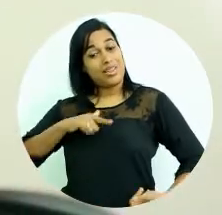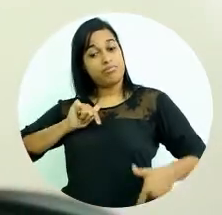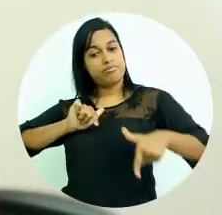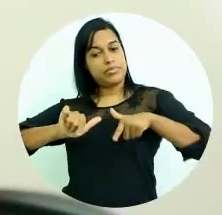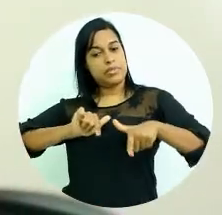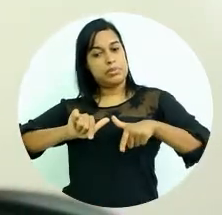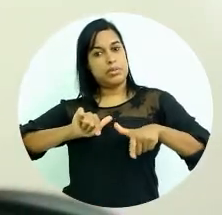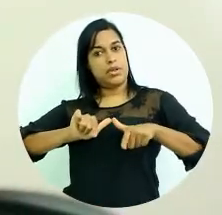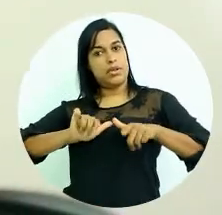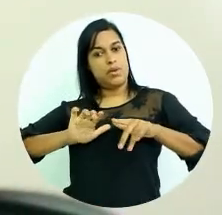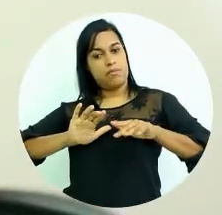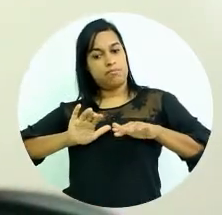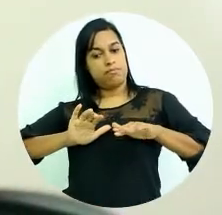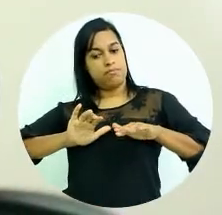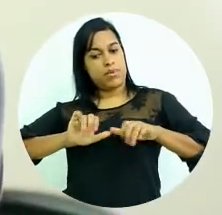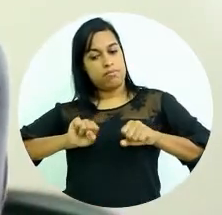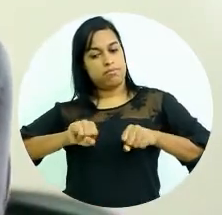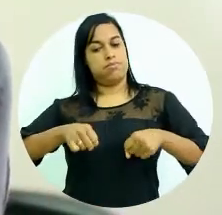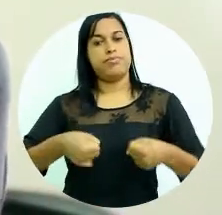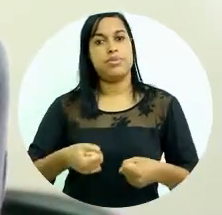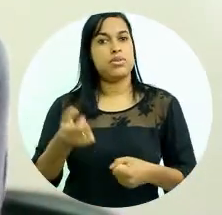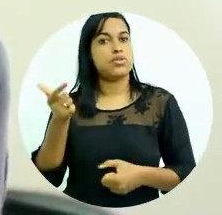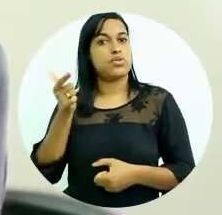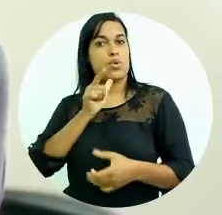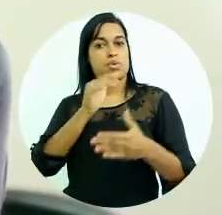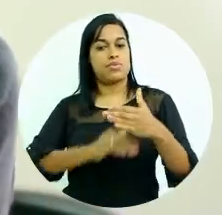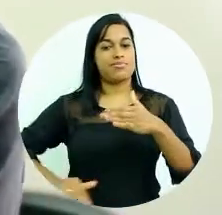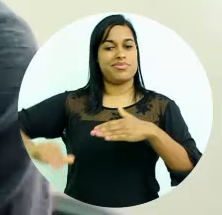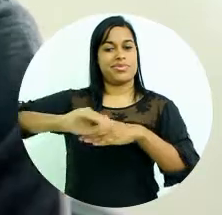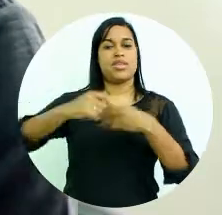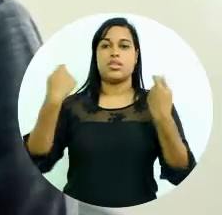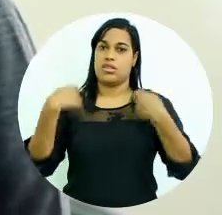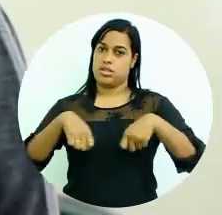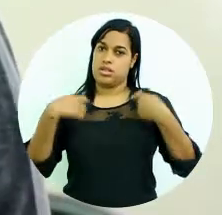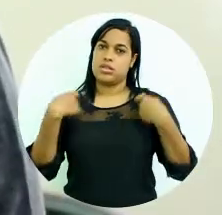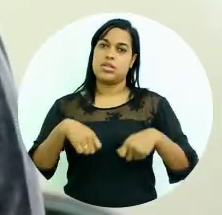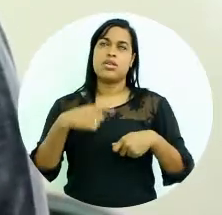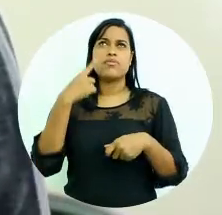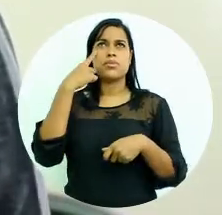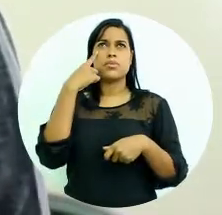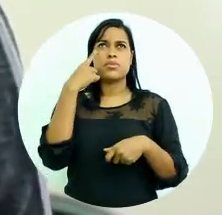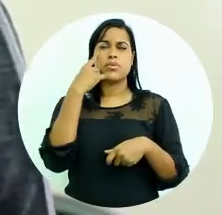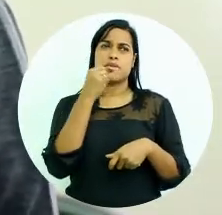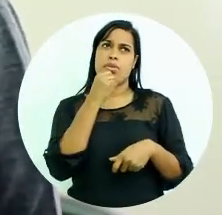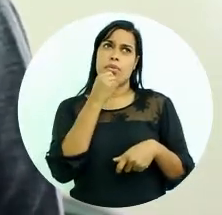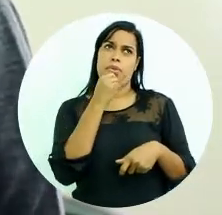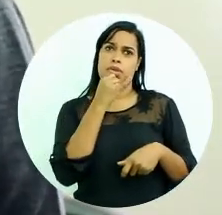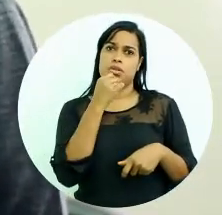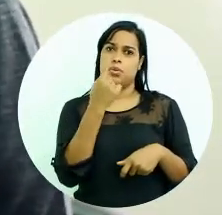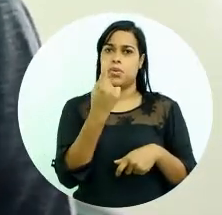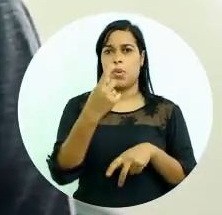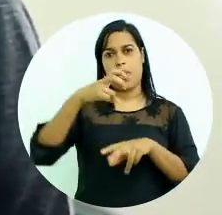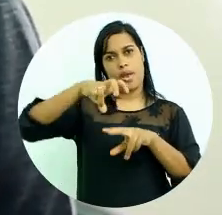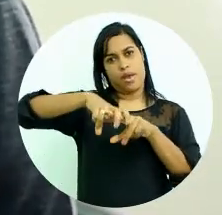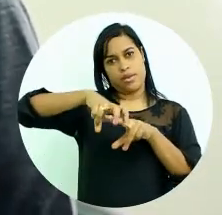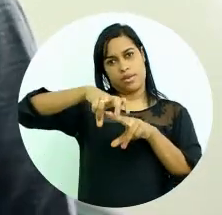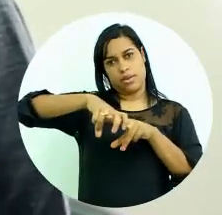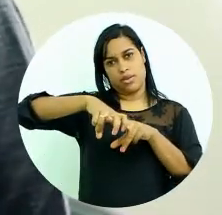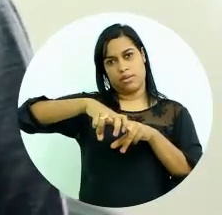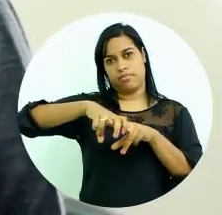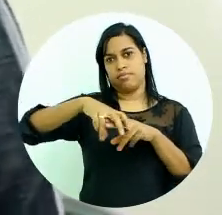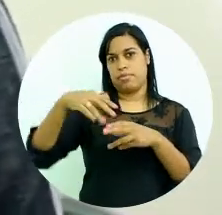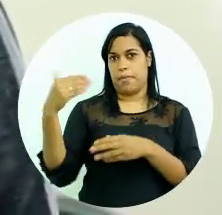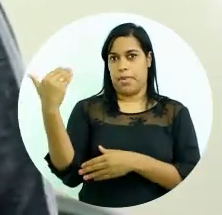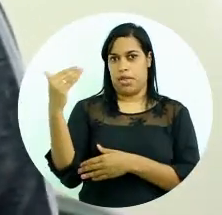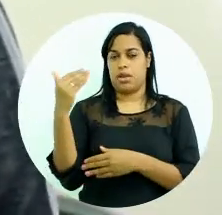trabalho sobre a natureza na expectativa de suprir a sua necessidade. Então, vamos pensar no exemplo de uma